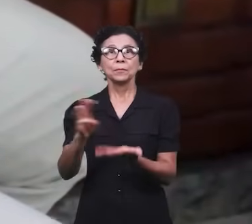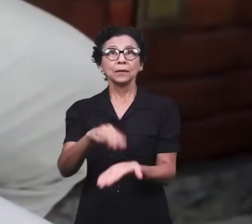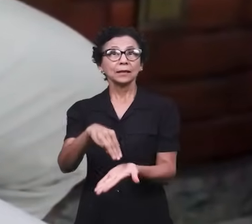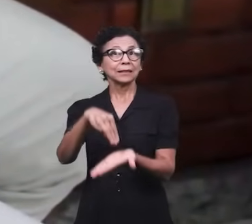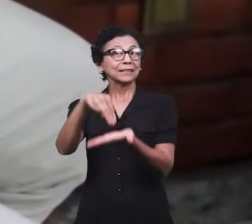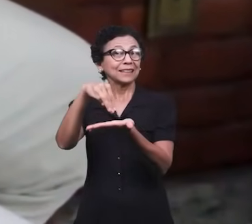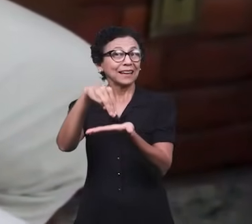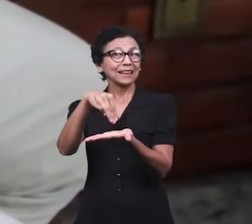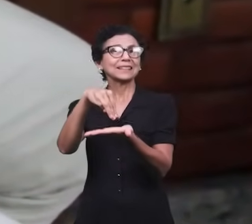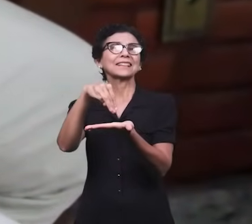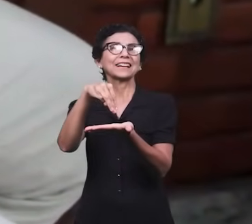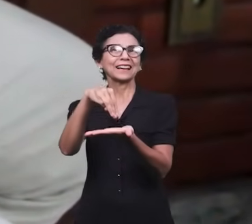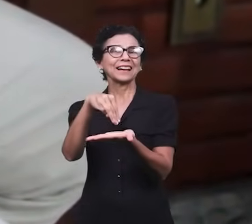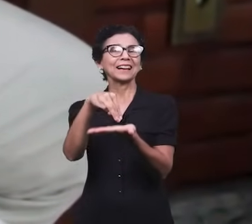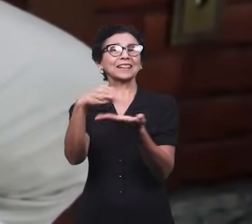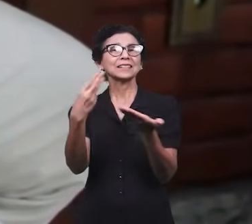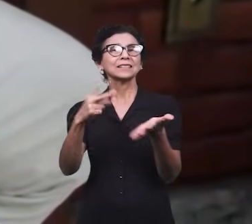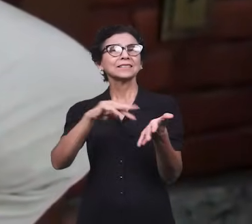buscar.